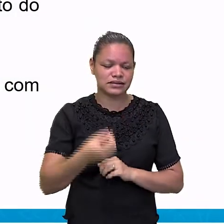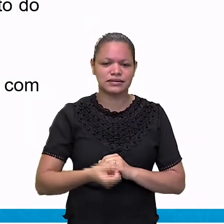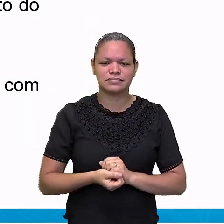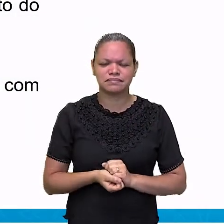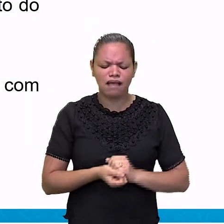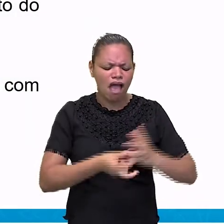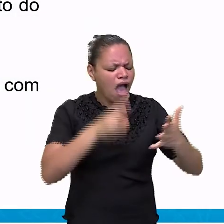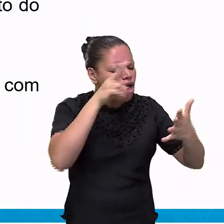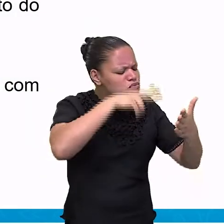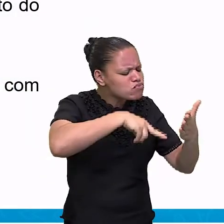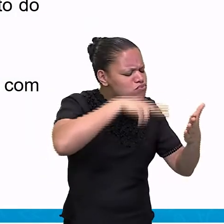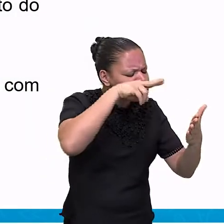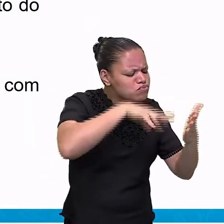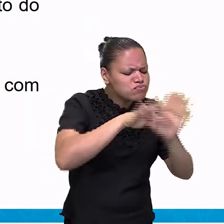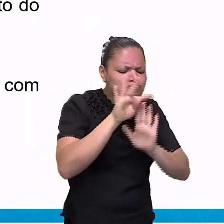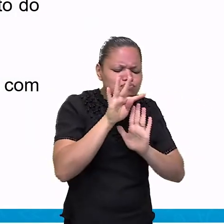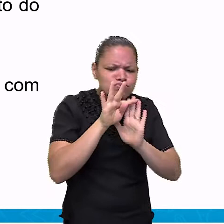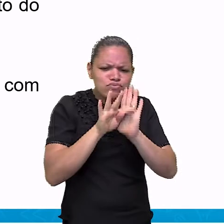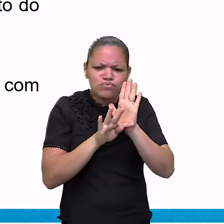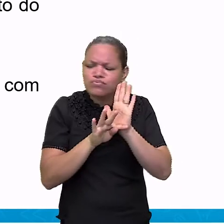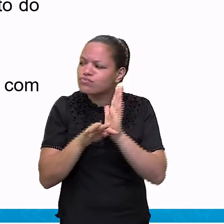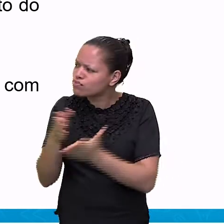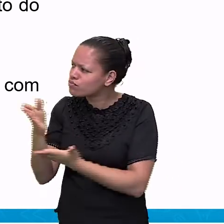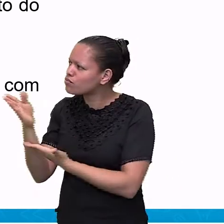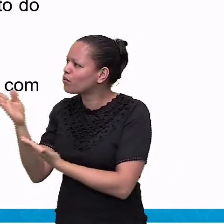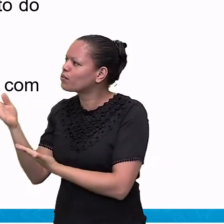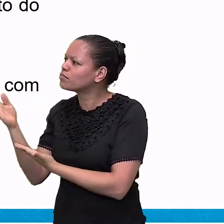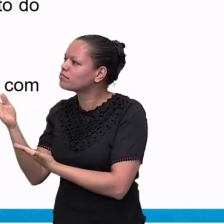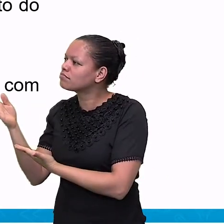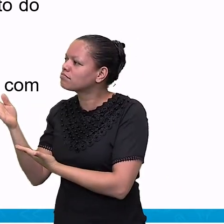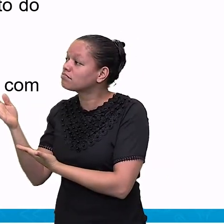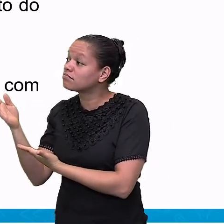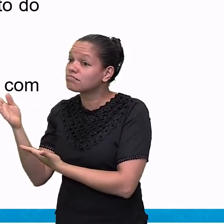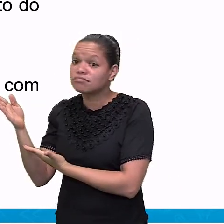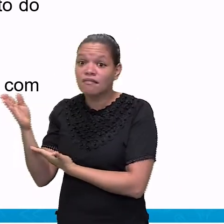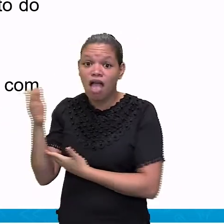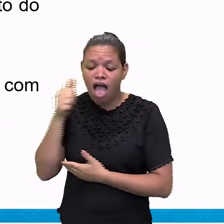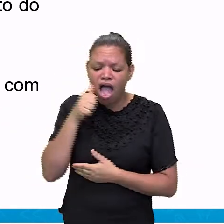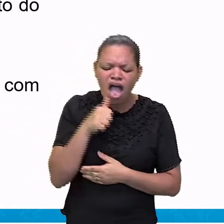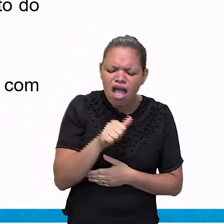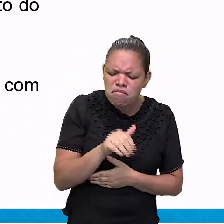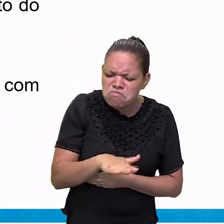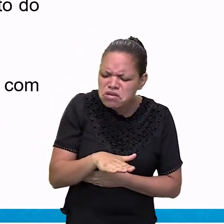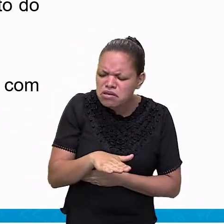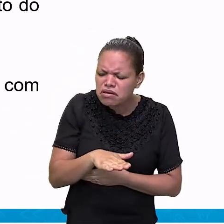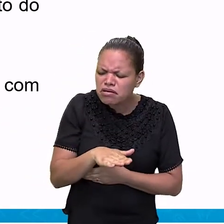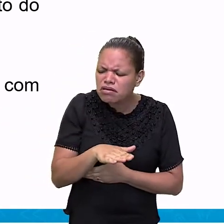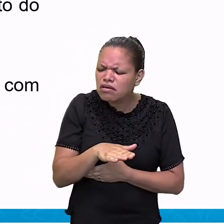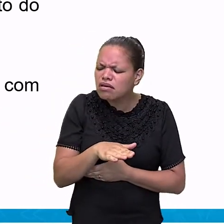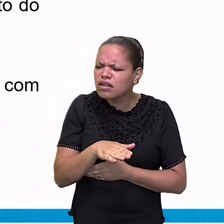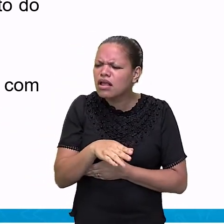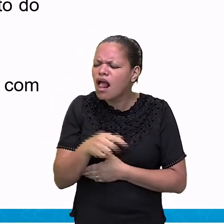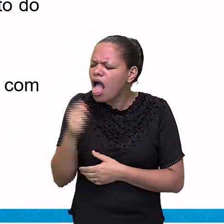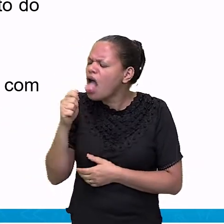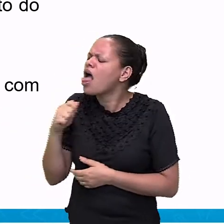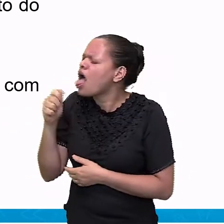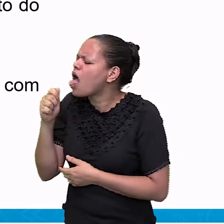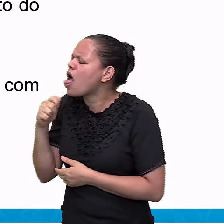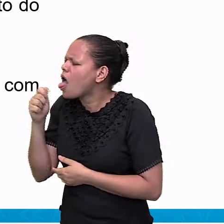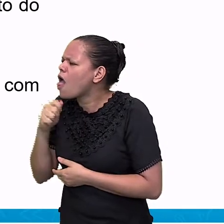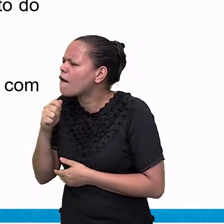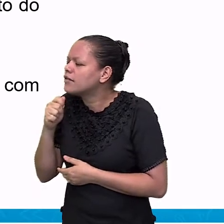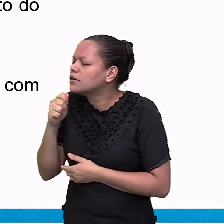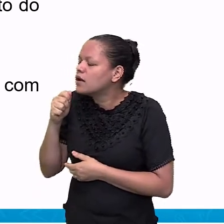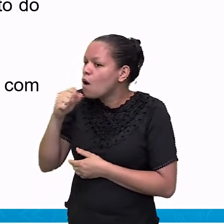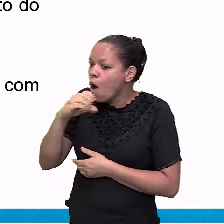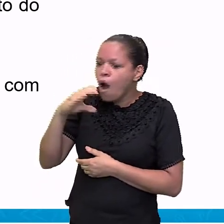Leia o texto abaixo. Ana deixou seu sorvete alguns minutos ao sol